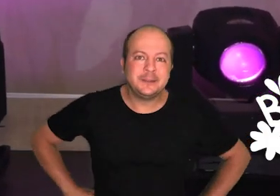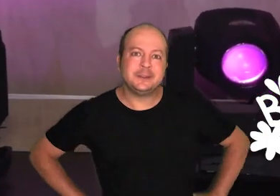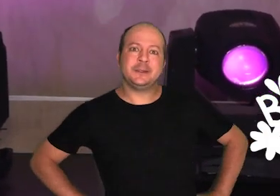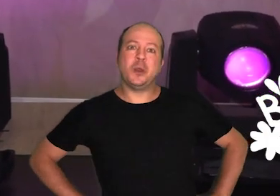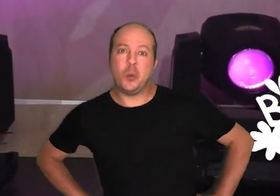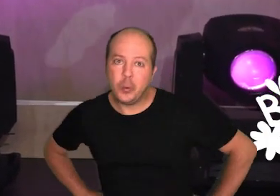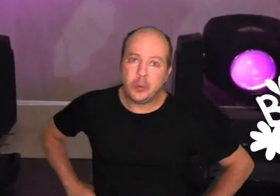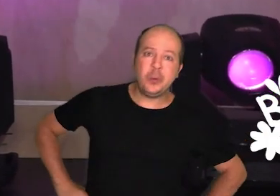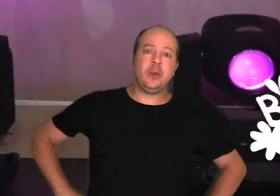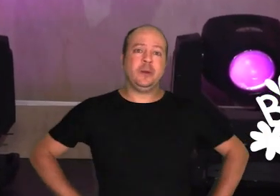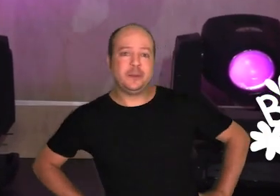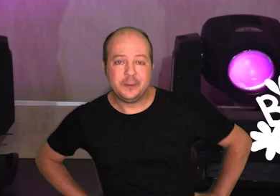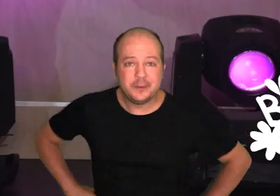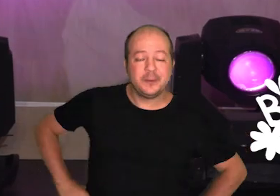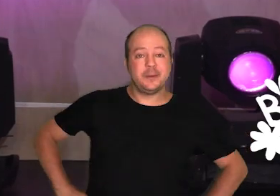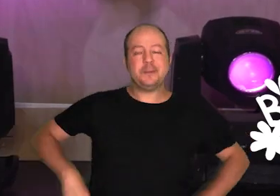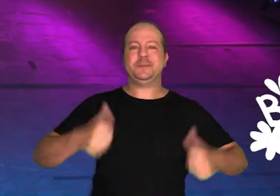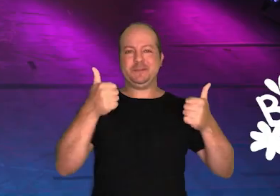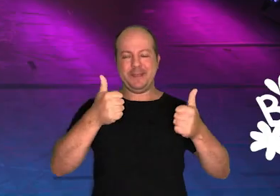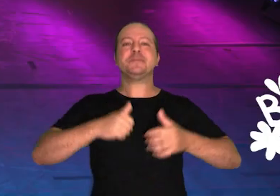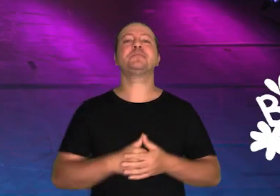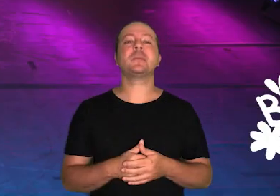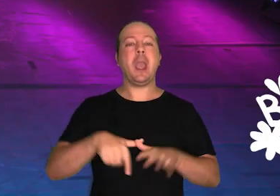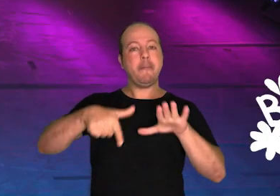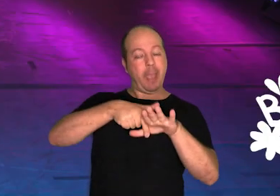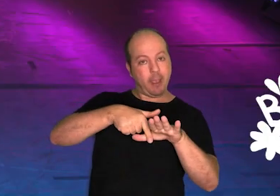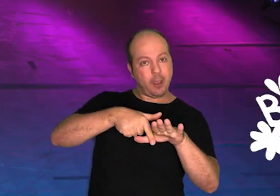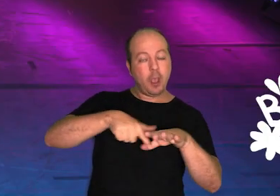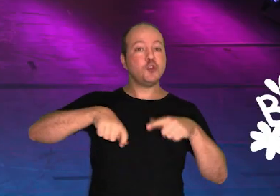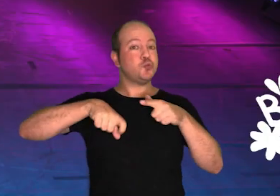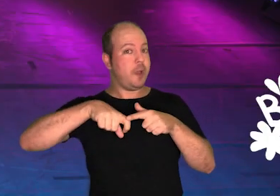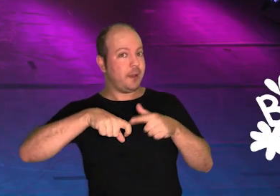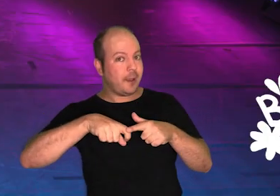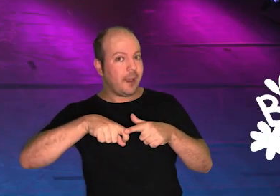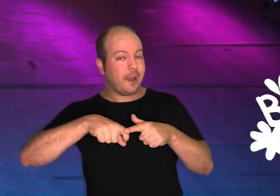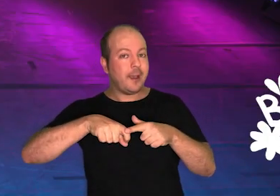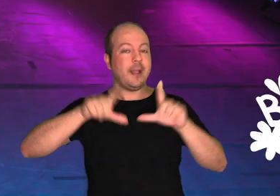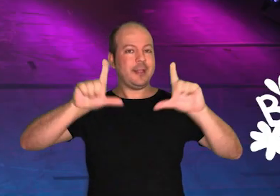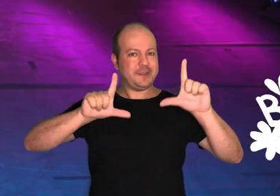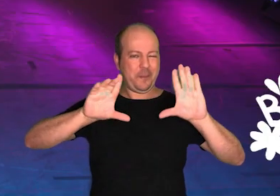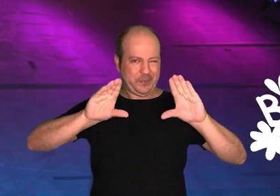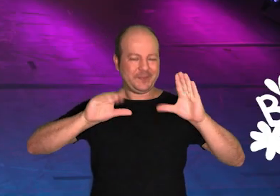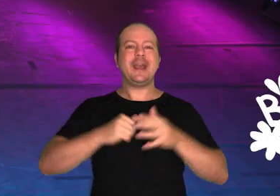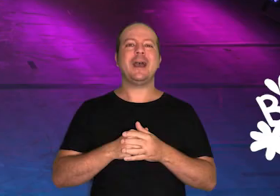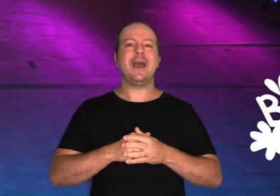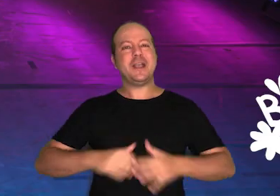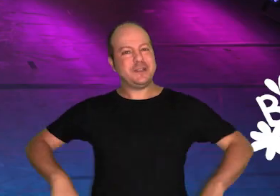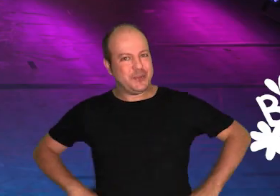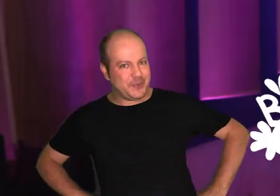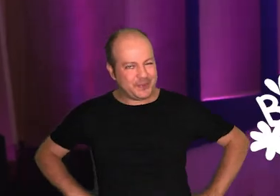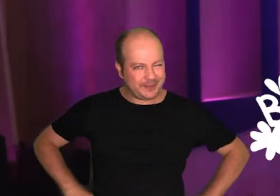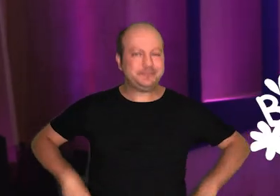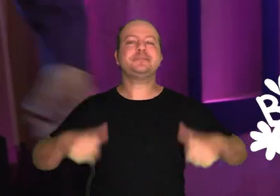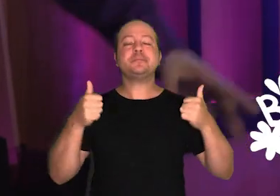Pro outro lado. Muito bem. Aquecemos hoje? Pés. Hoje? Joelhos. A? Televisão. A?